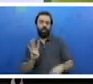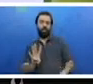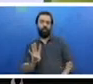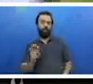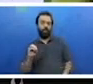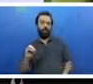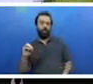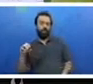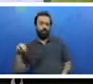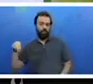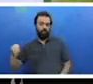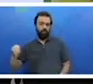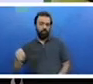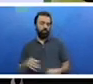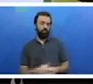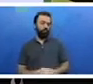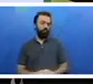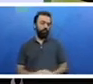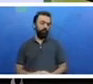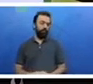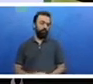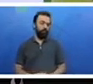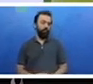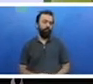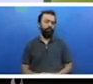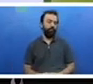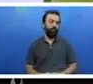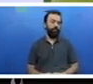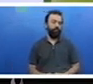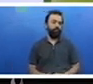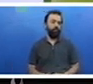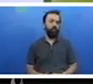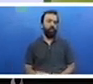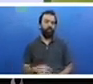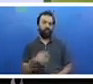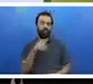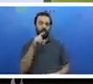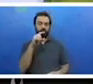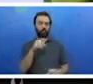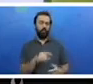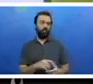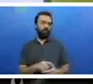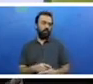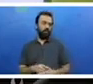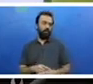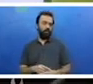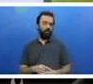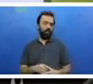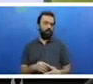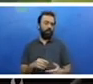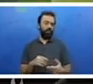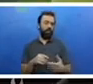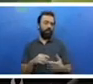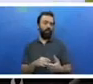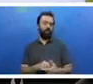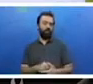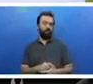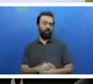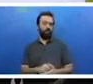nas grandezas diretamente proporcionais, se eu divido um pelo outro, sempre vai dar o mesmo